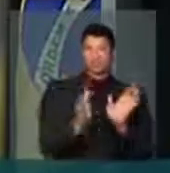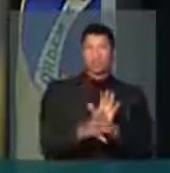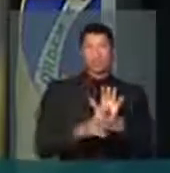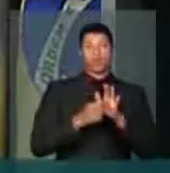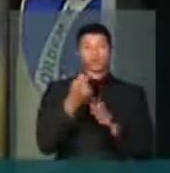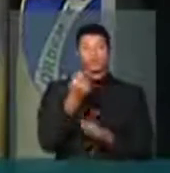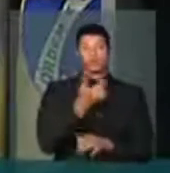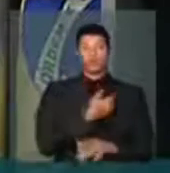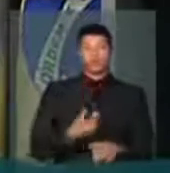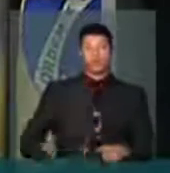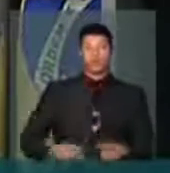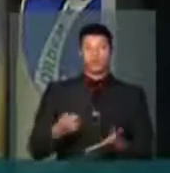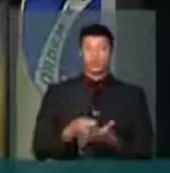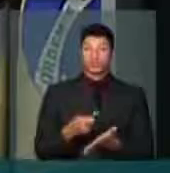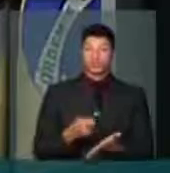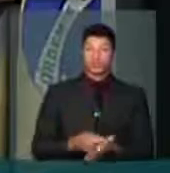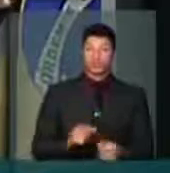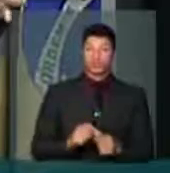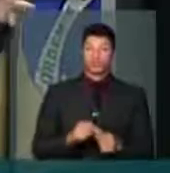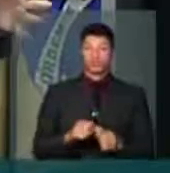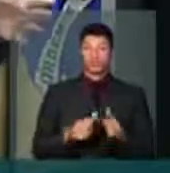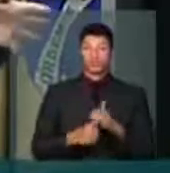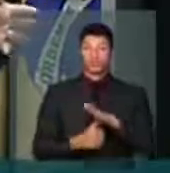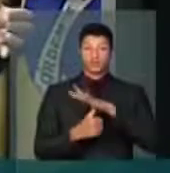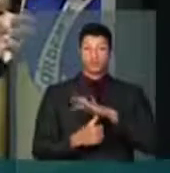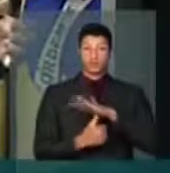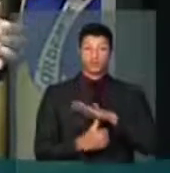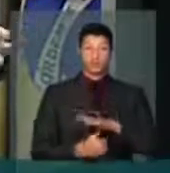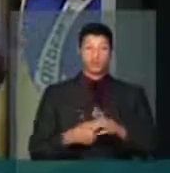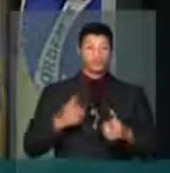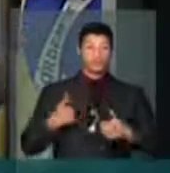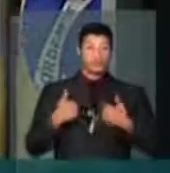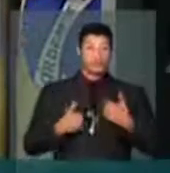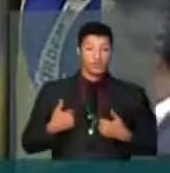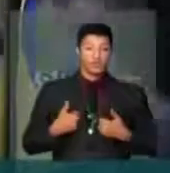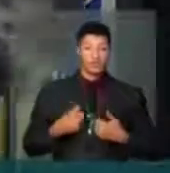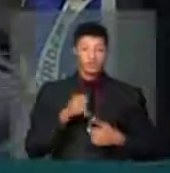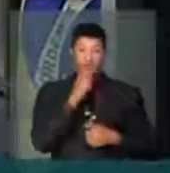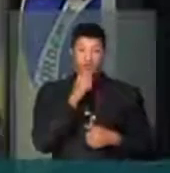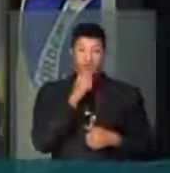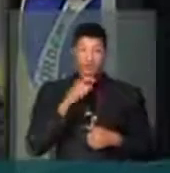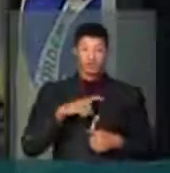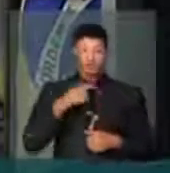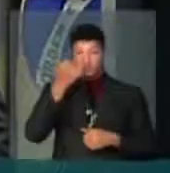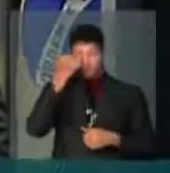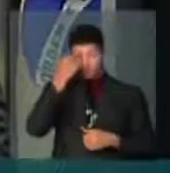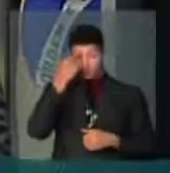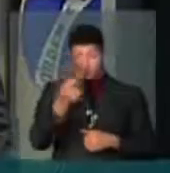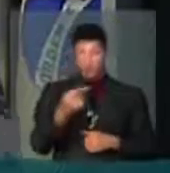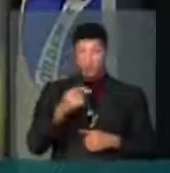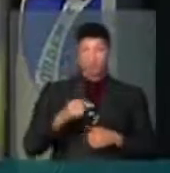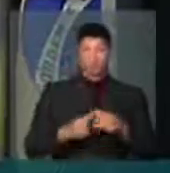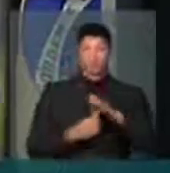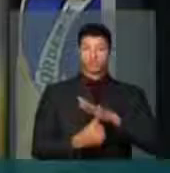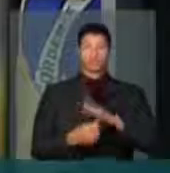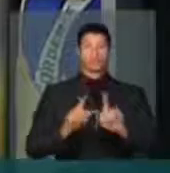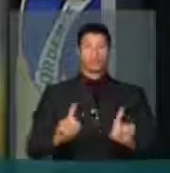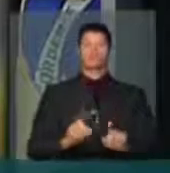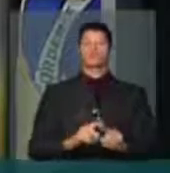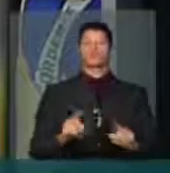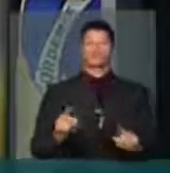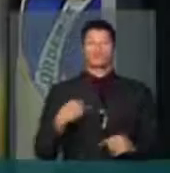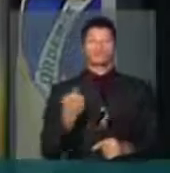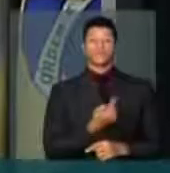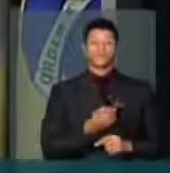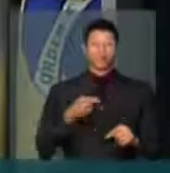público e na hora de aplicar o orçamento, fica o reitor da universidade desesperado e ainda tentam passar a ideia de que a oposição estava obstruindo. Não,